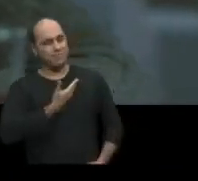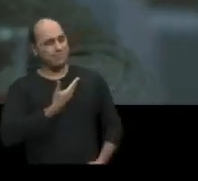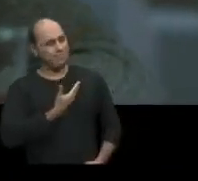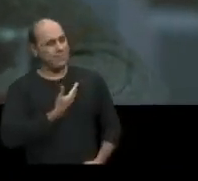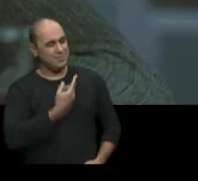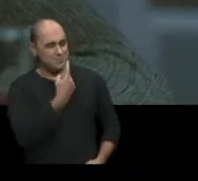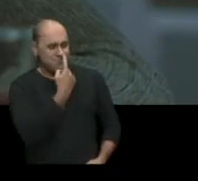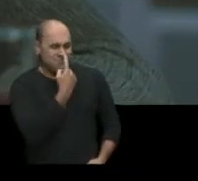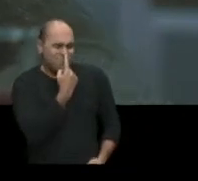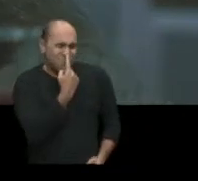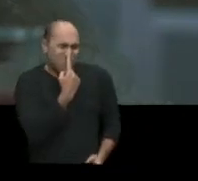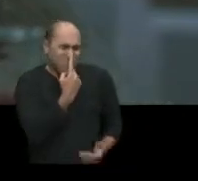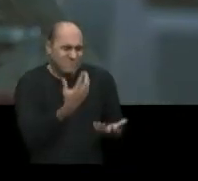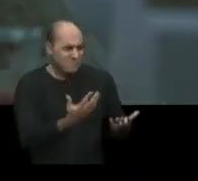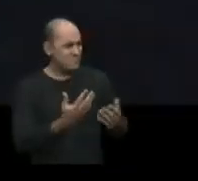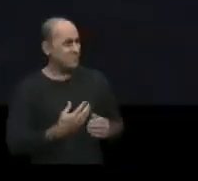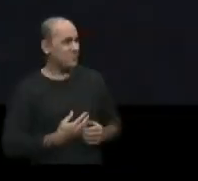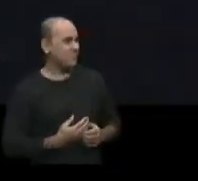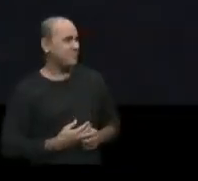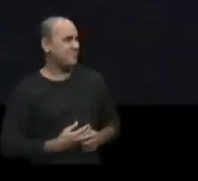Ele me ensinou a ser amigo.